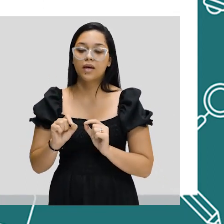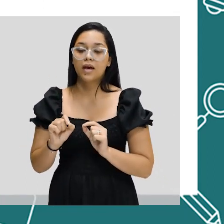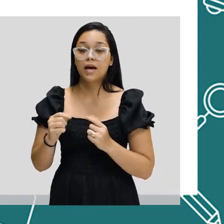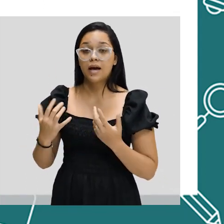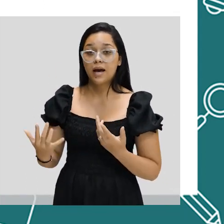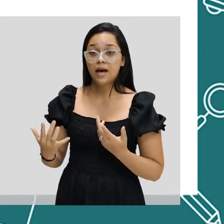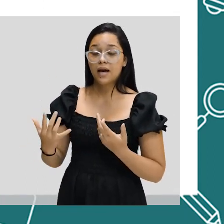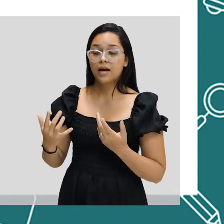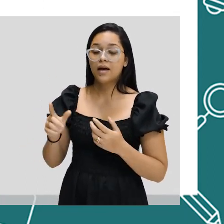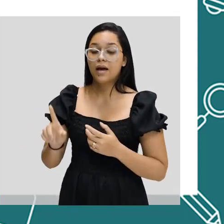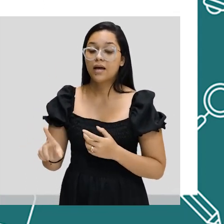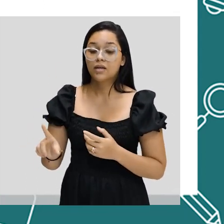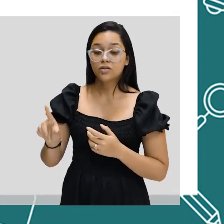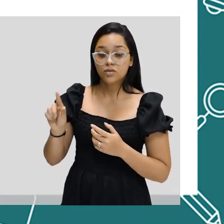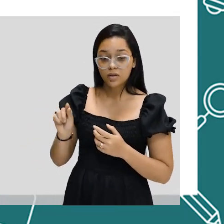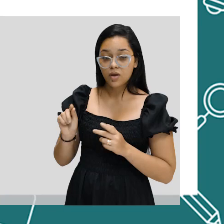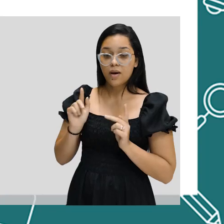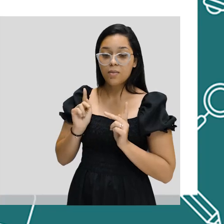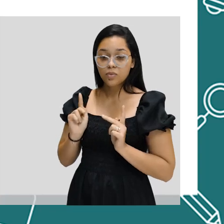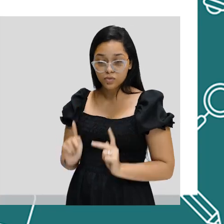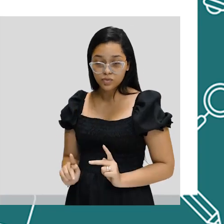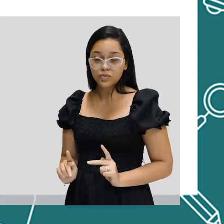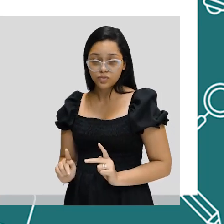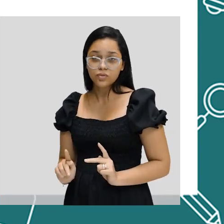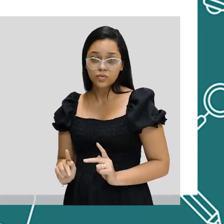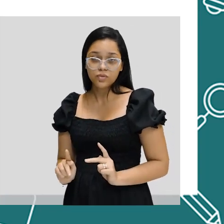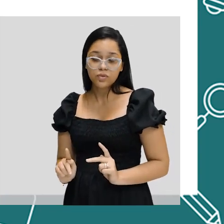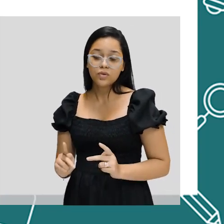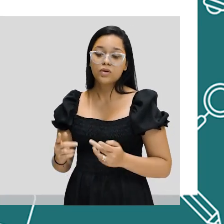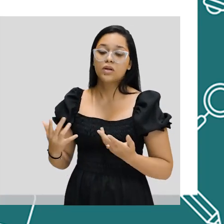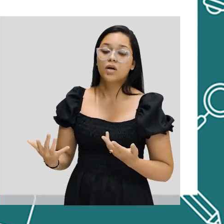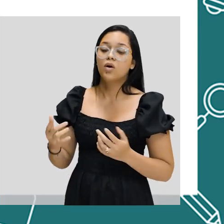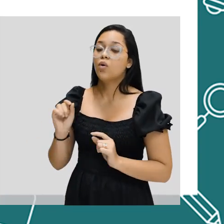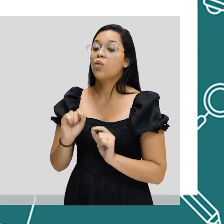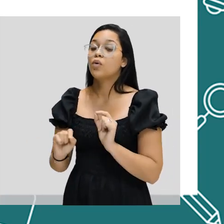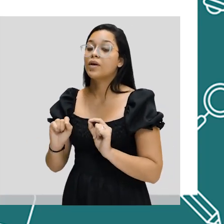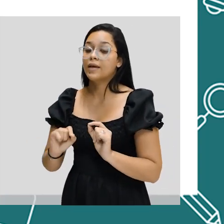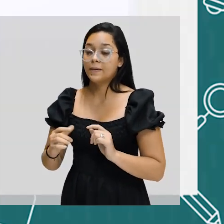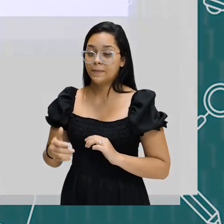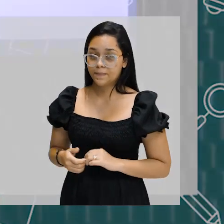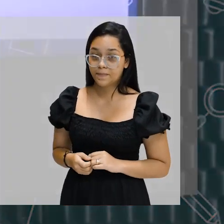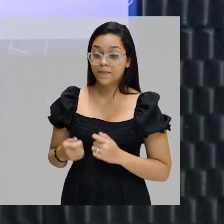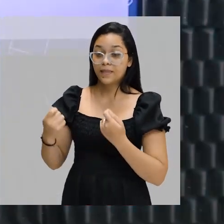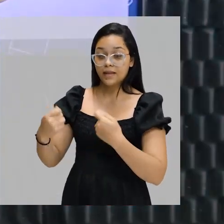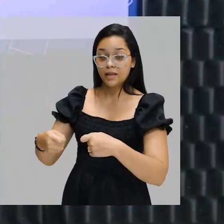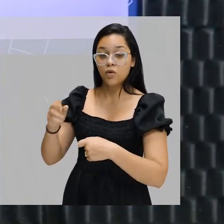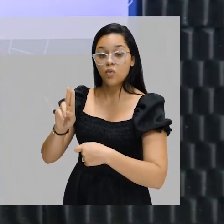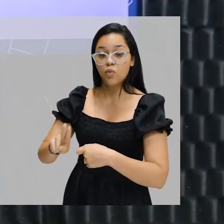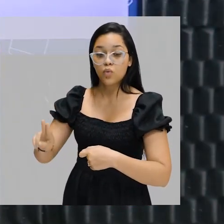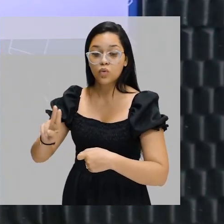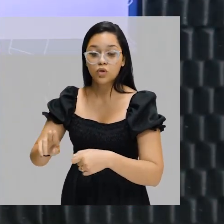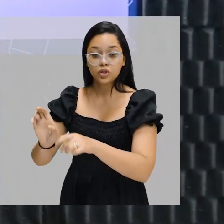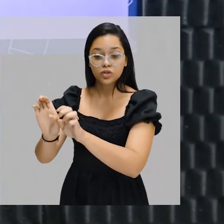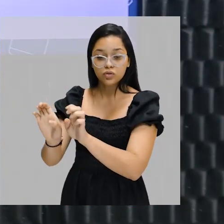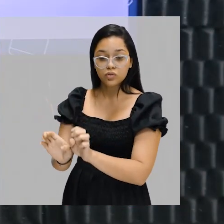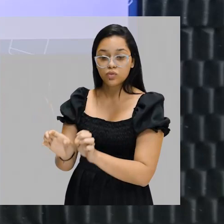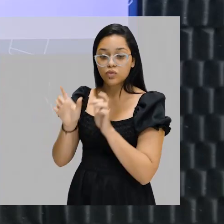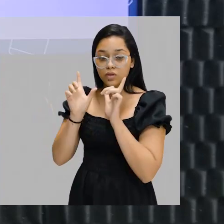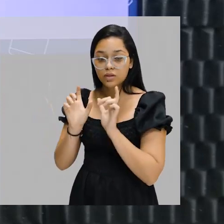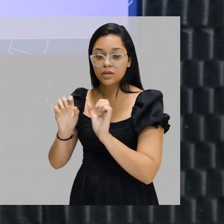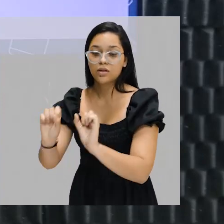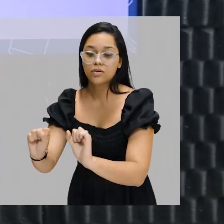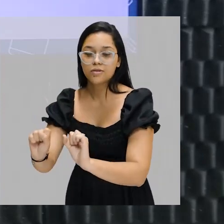Quem esse interlocutor a adotar certo comportamento que para isso seja necessário fazer o uso de